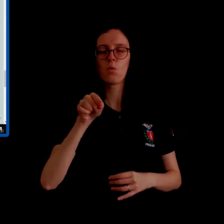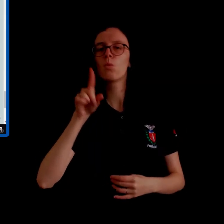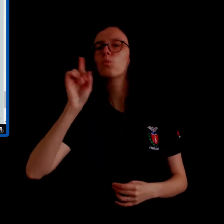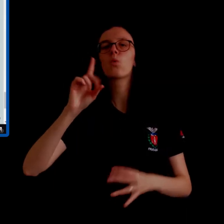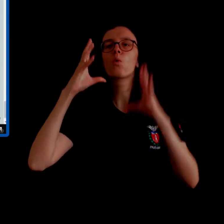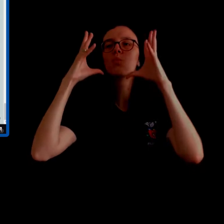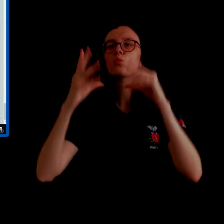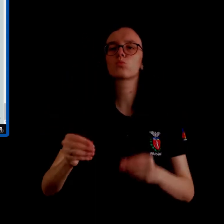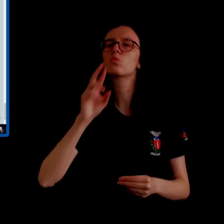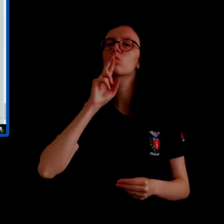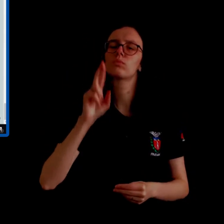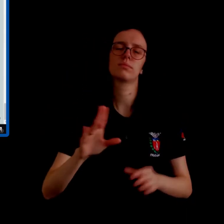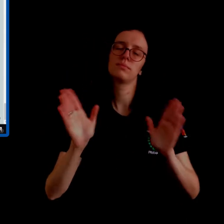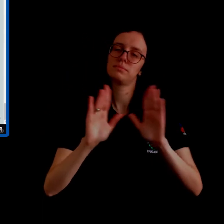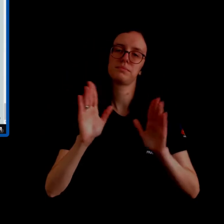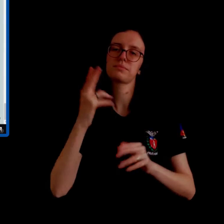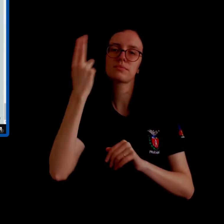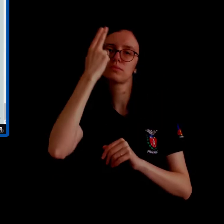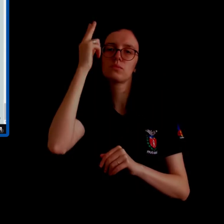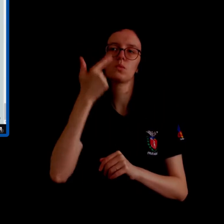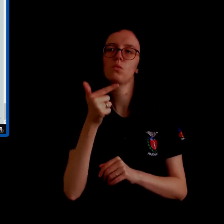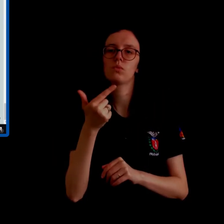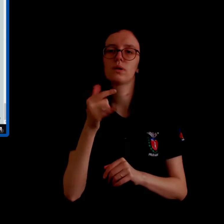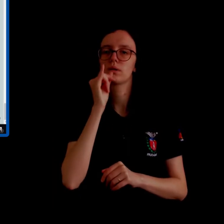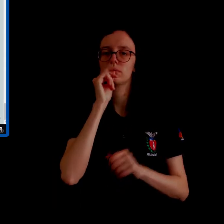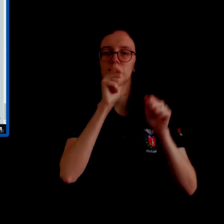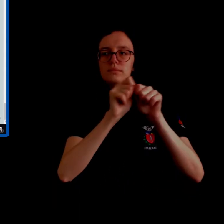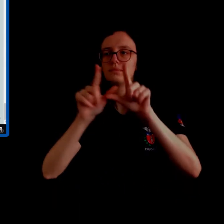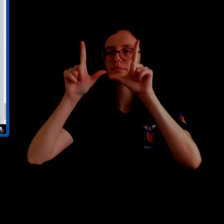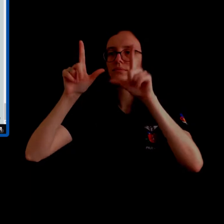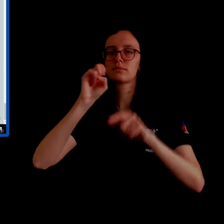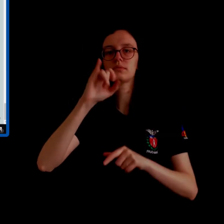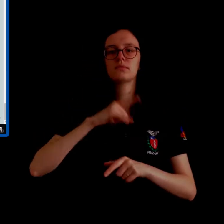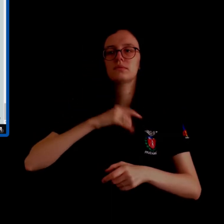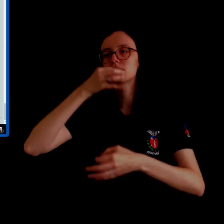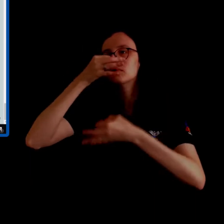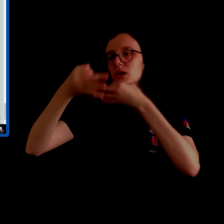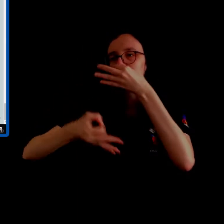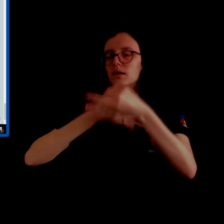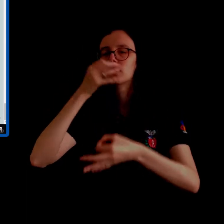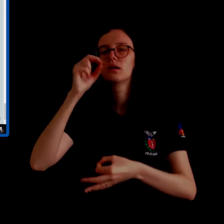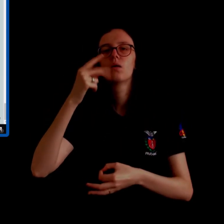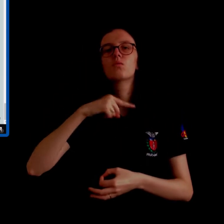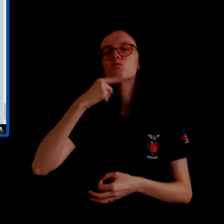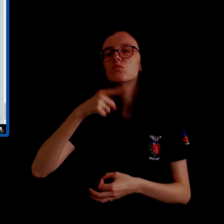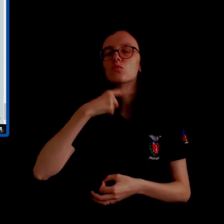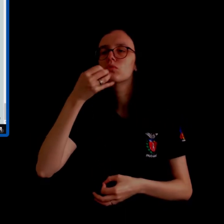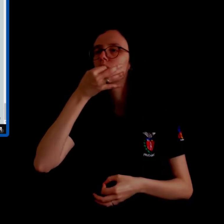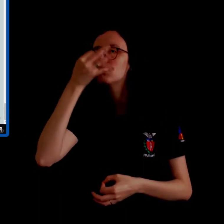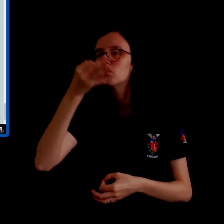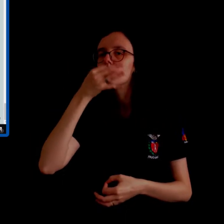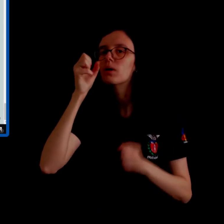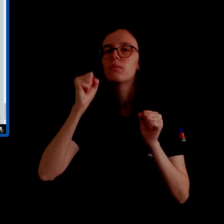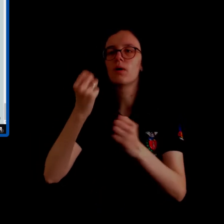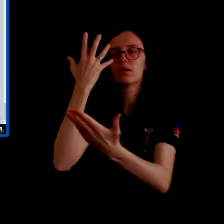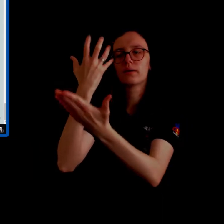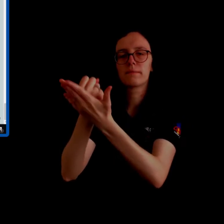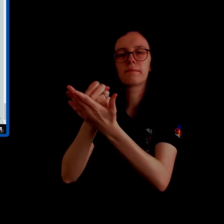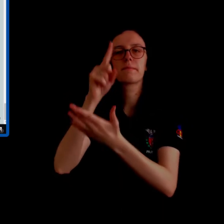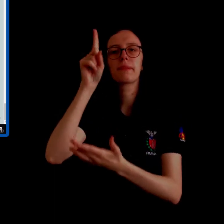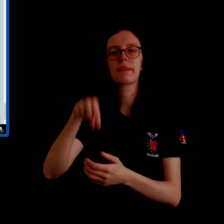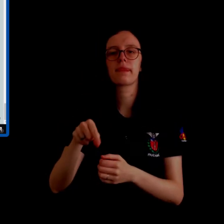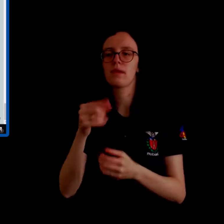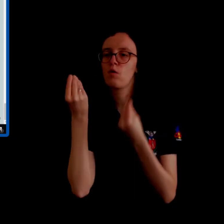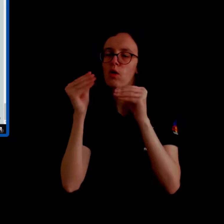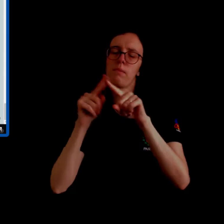todos responderam, não vai ter aberto aqui, caso tenha algum comentário, ou dúvida ou sugestão, registre o aqui.